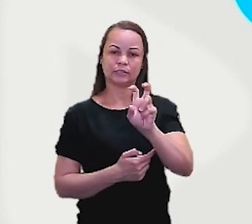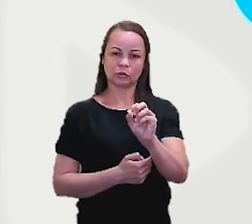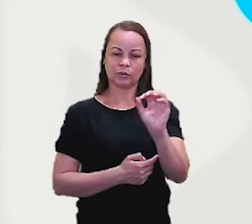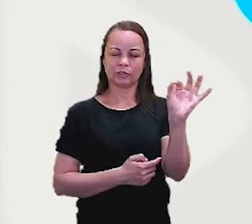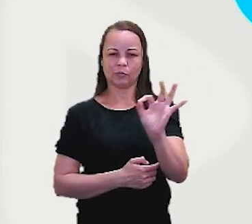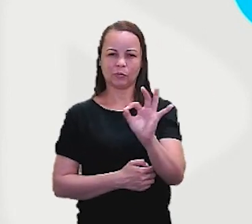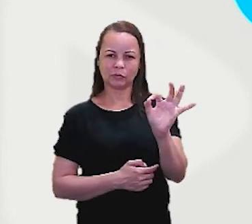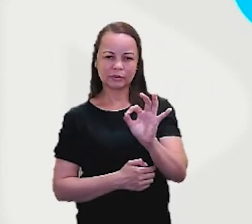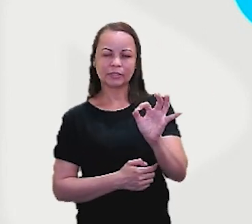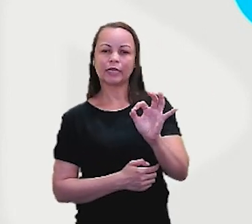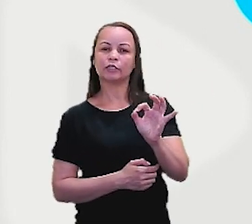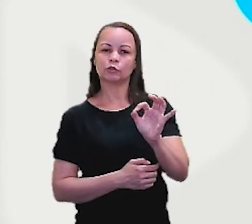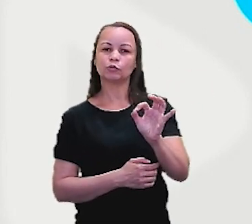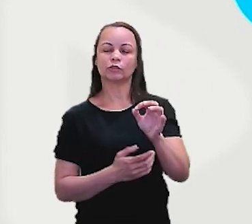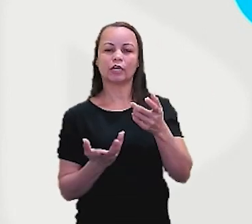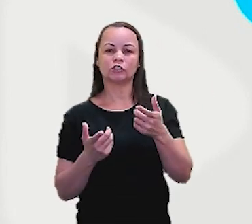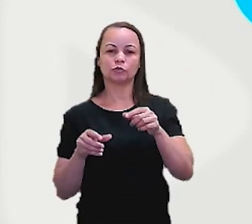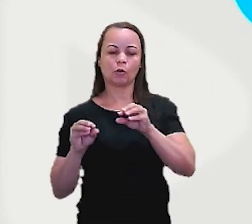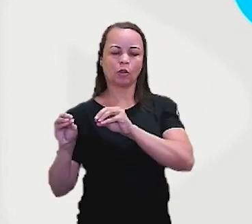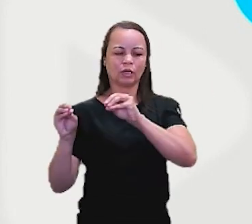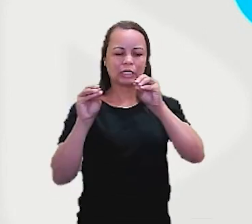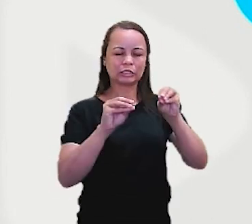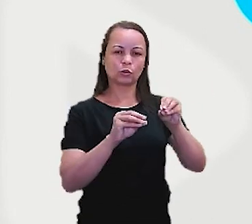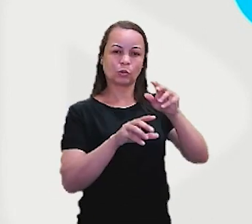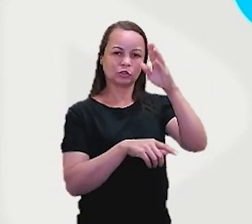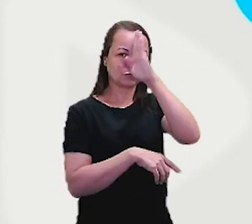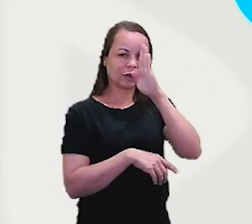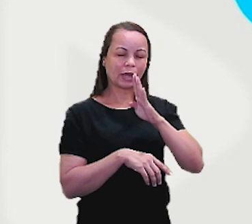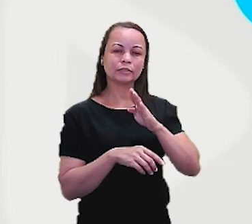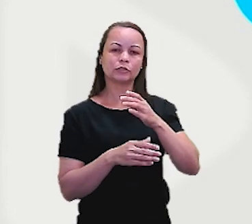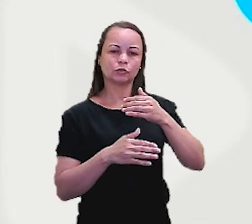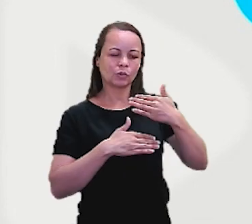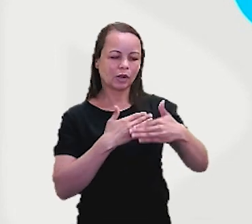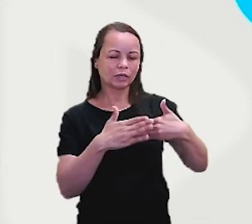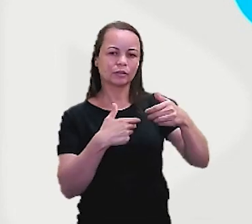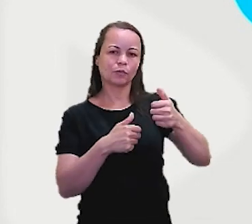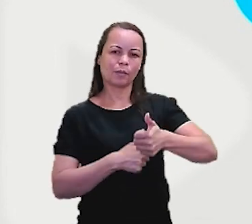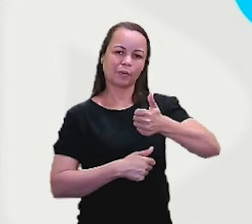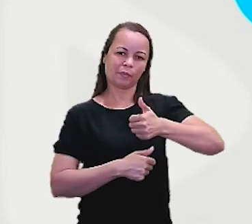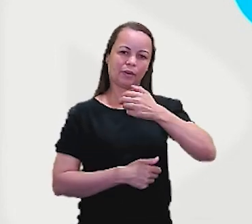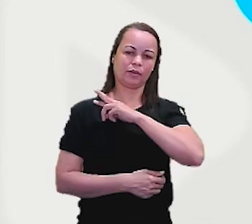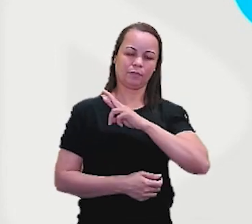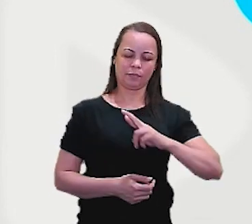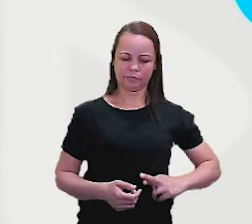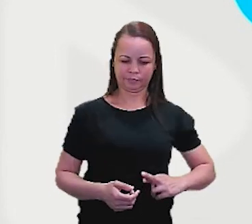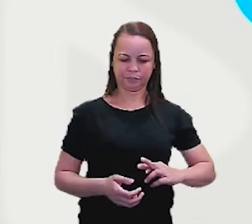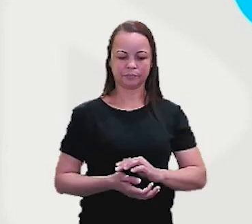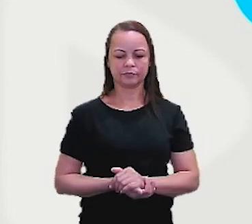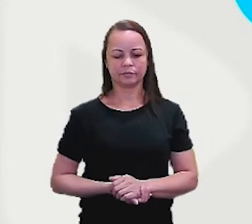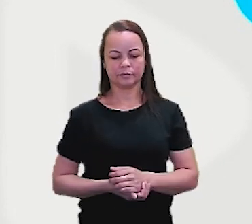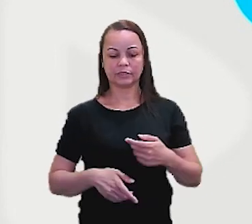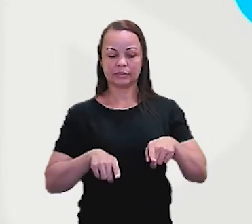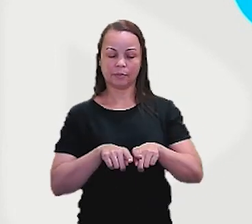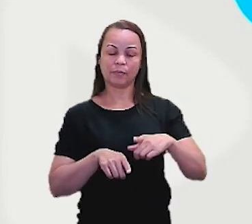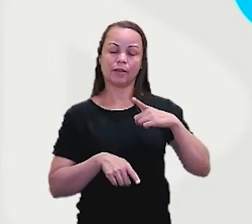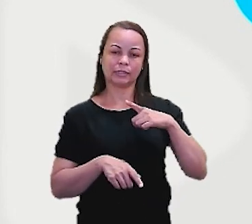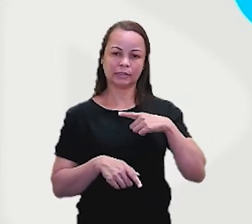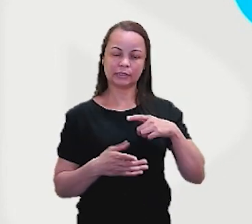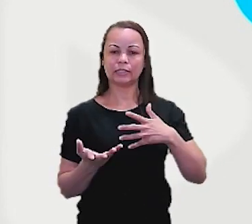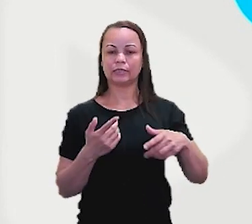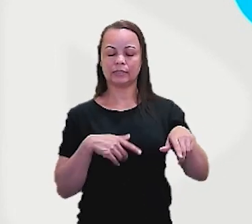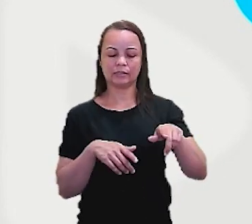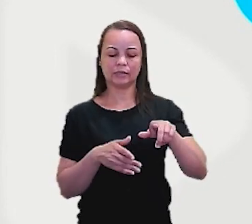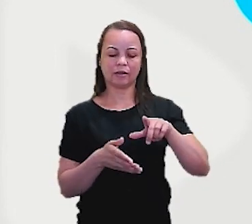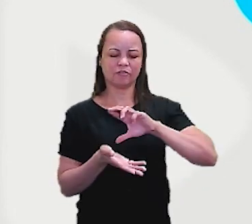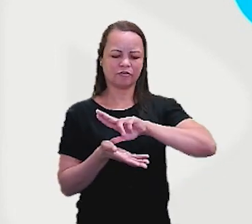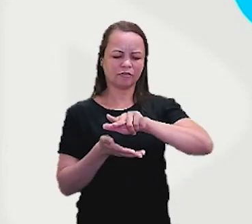50% das exportações brasileiras durante toda a Primeira República. Também fazia parte a produção de açúcar, algodão,